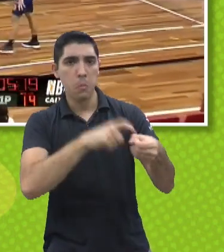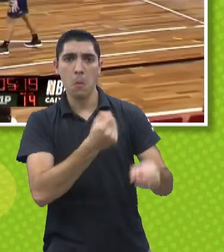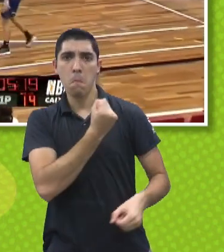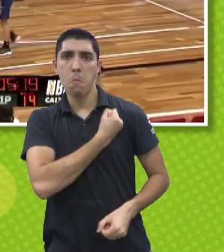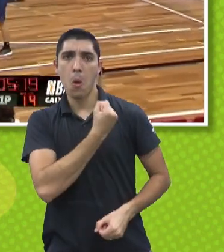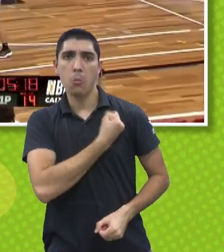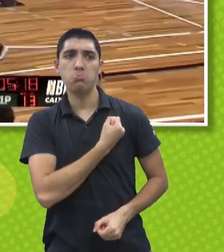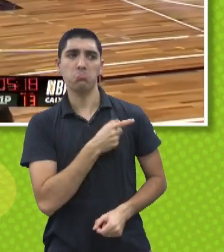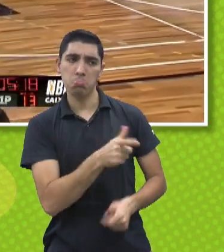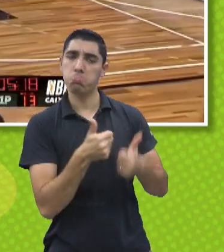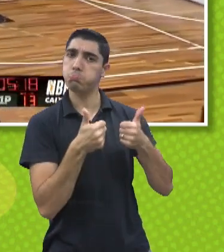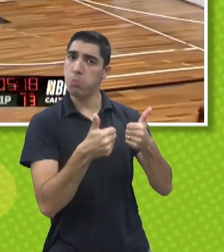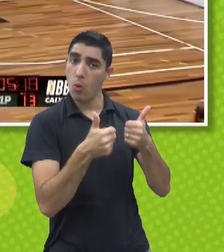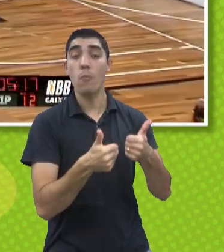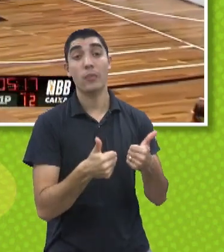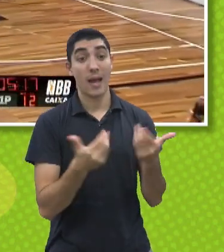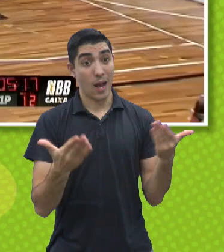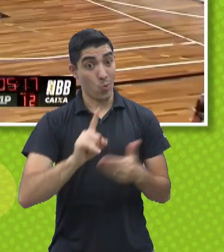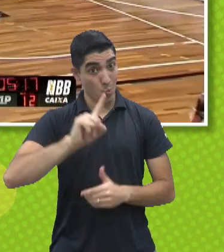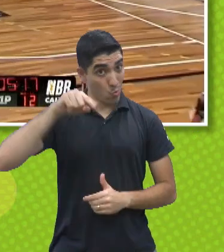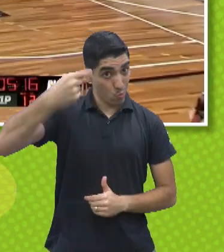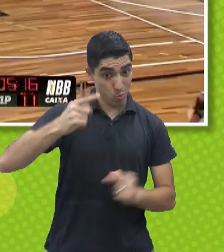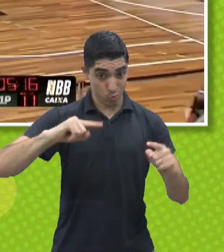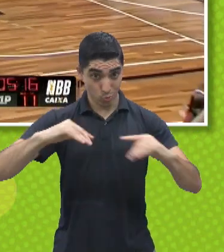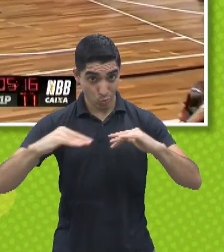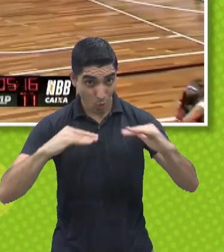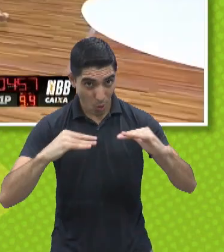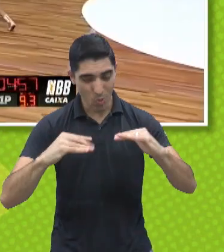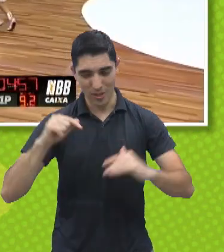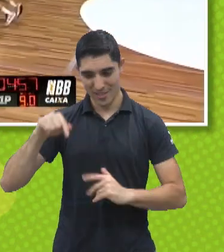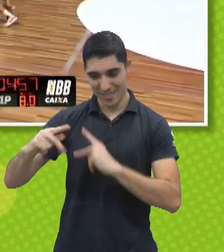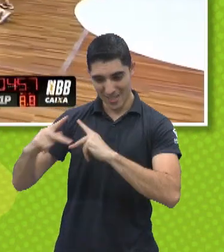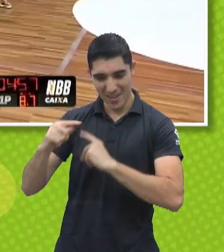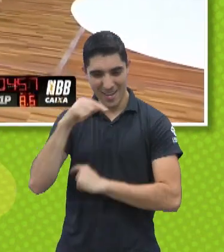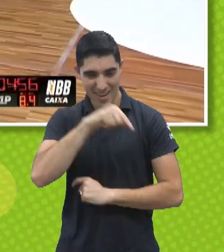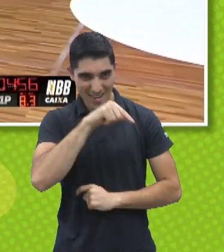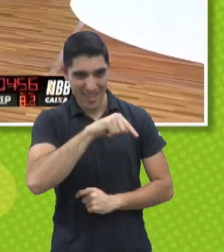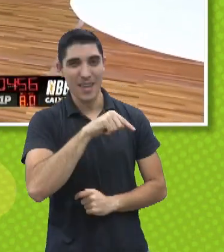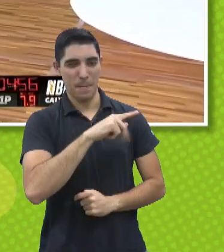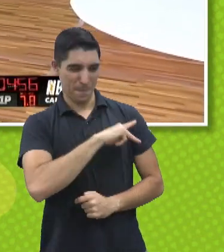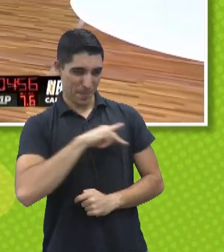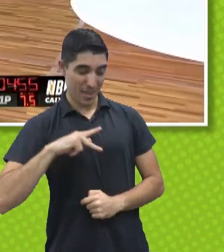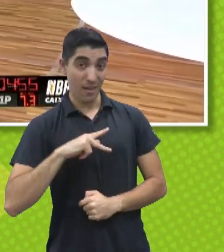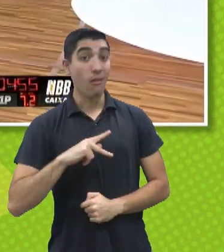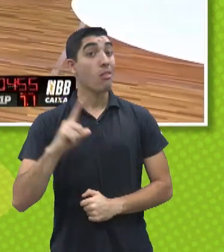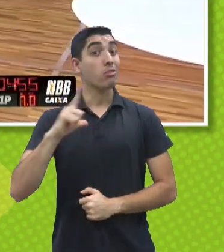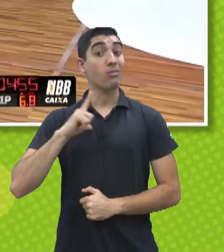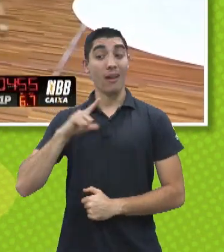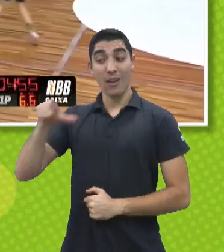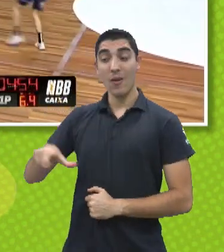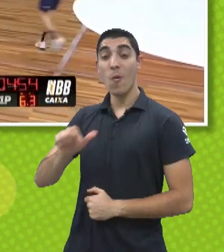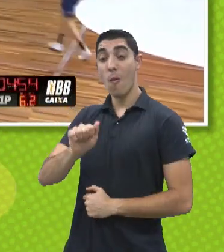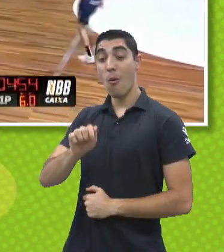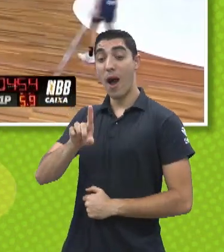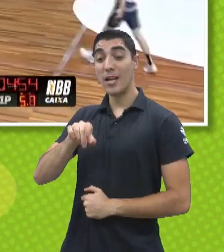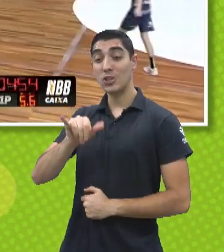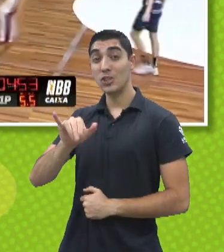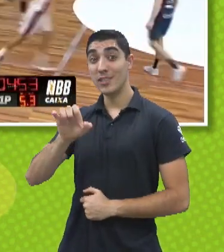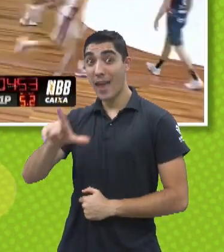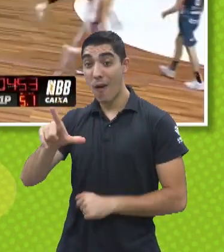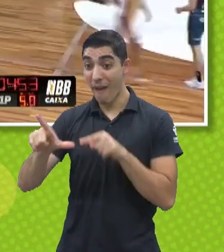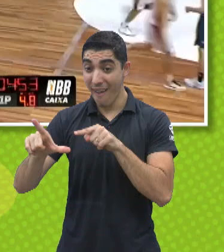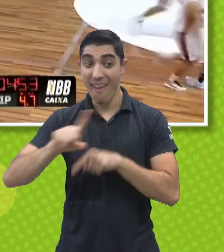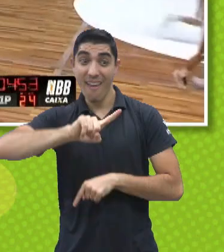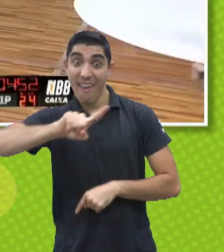E agora, para enfrentar o Pinheiros, podemos ter a lei do ex com o Adiel, que estava por lá, como você relembrou, nas quartas de final do Paulista, e ele